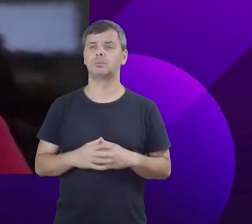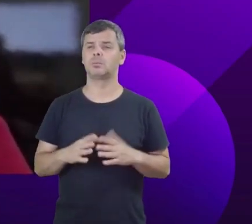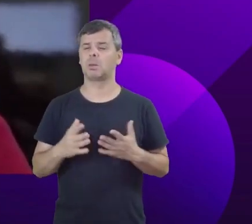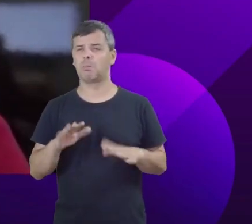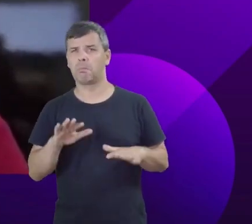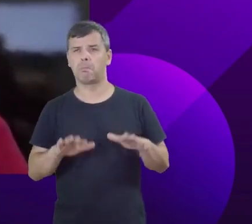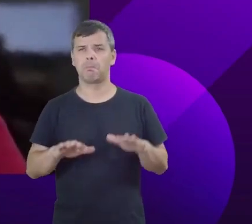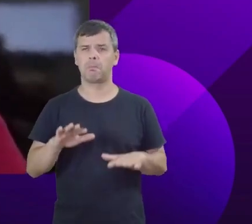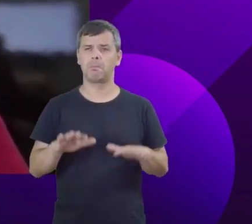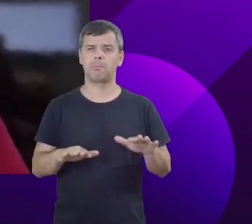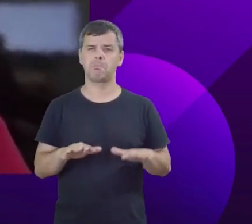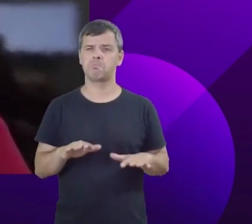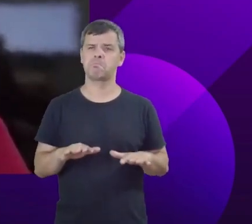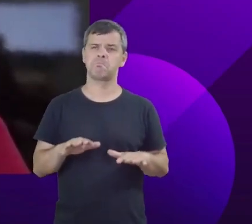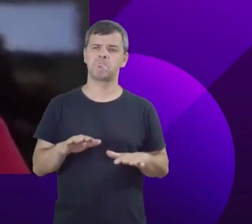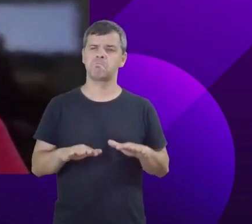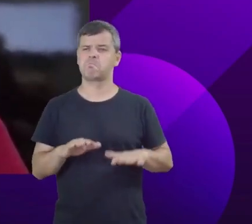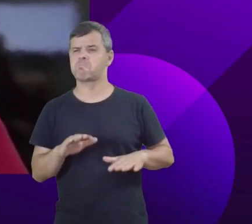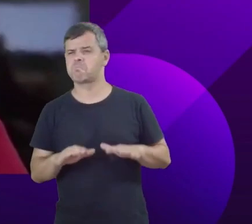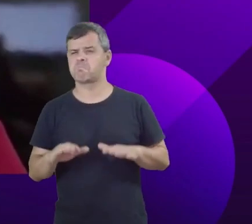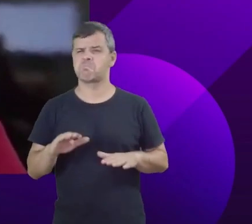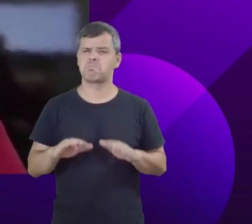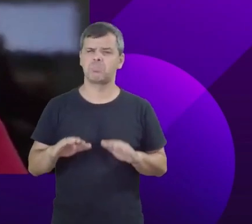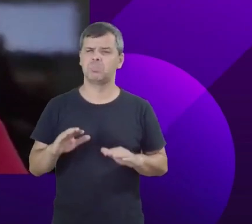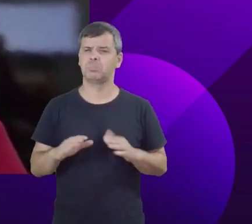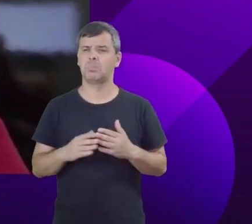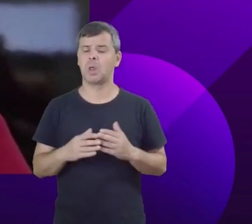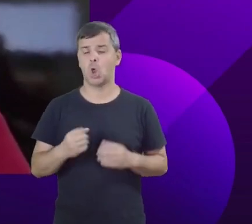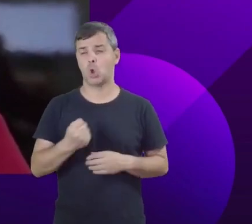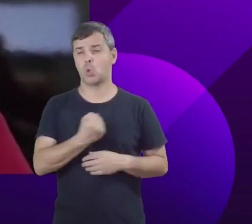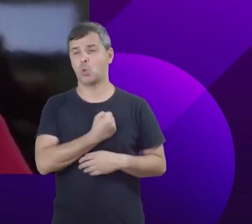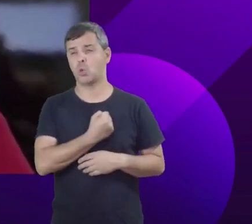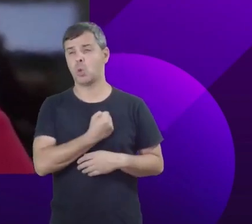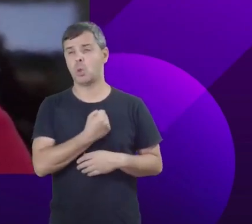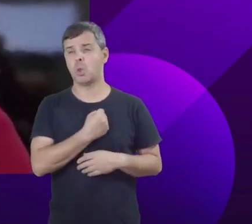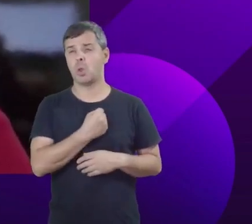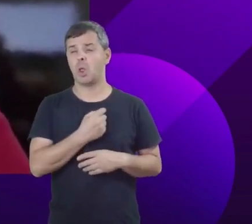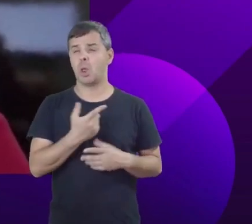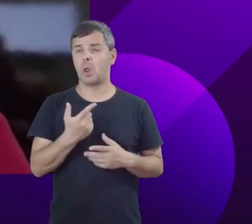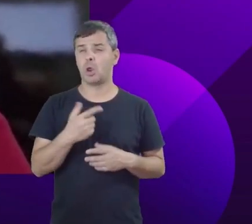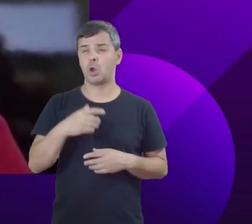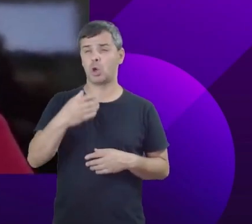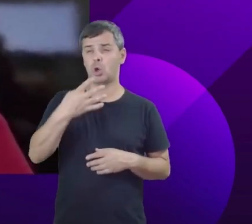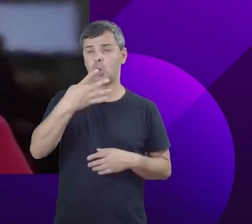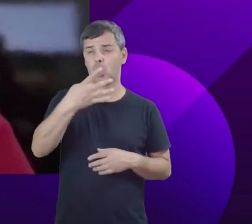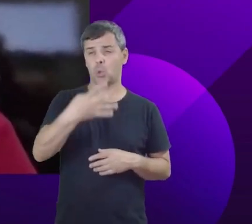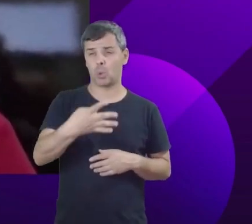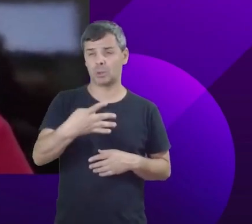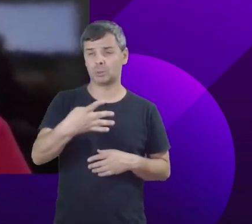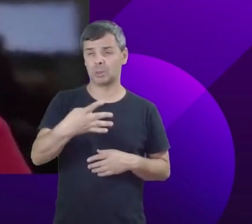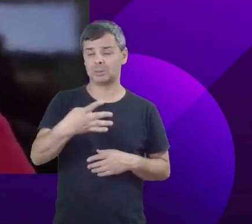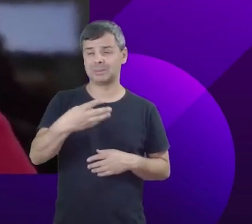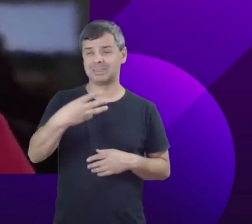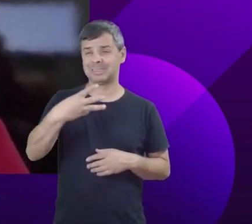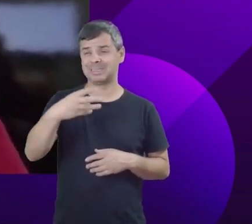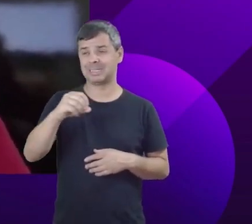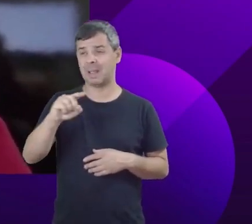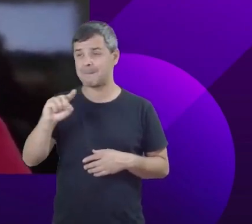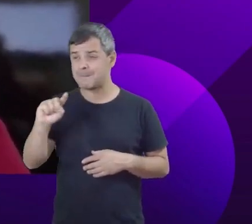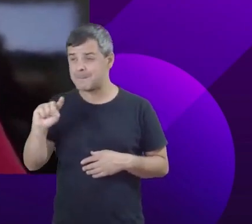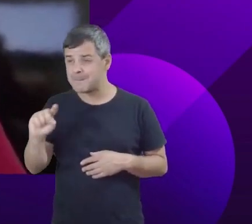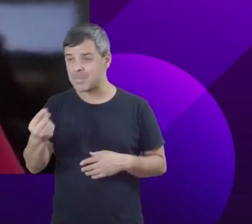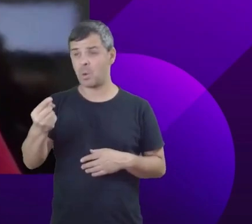mais ou menos, mais ou menos assim, em números, né? Em média de 430 mil pessoas ainda que